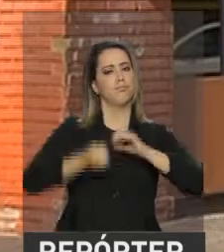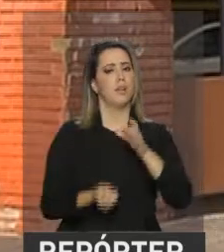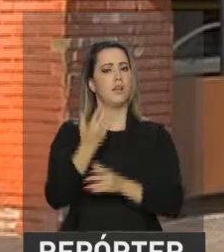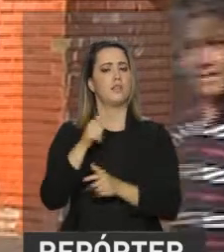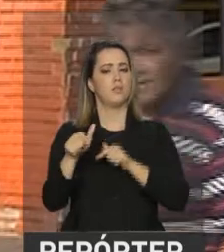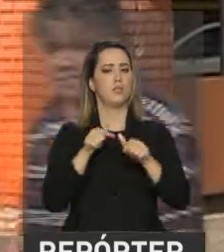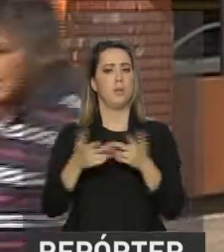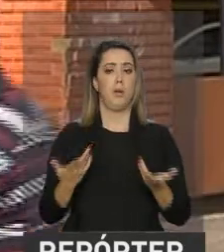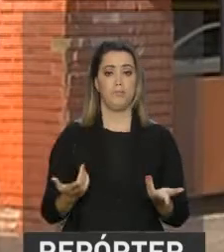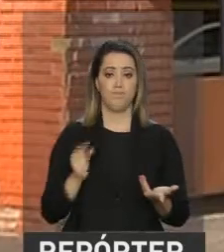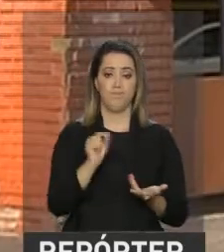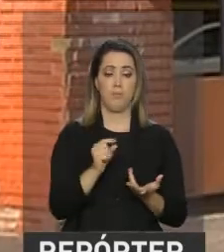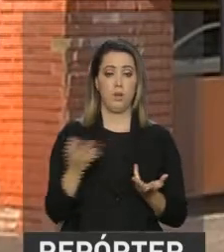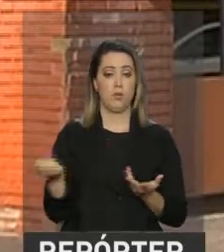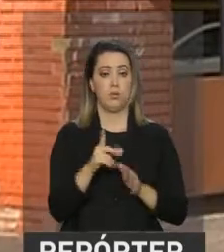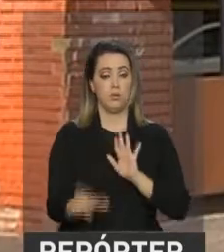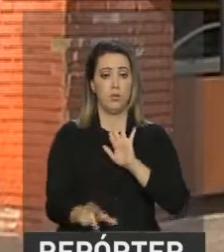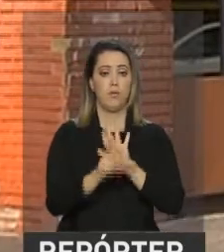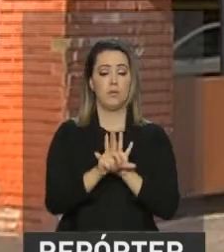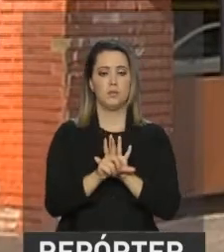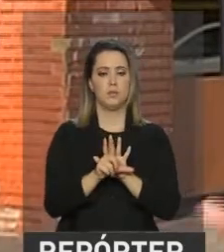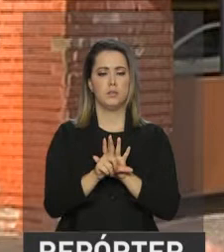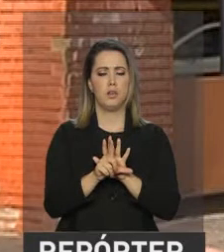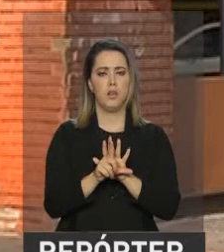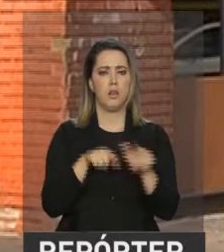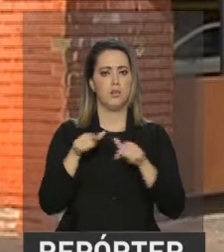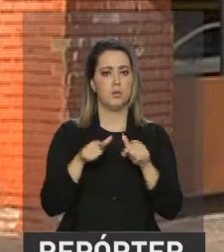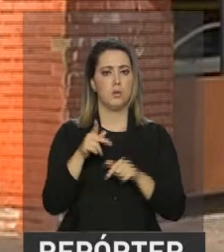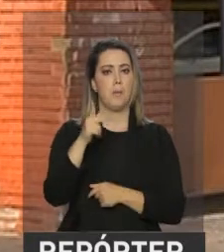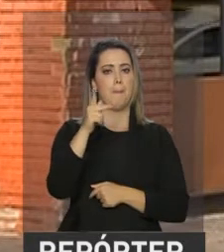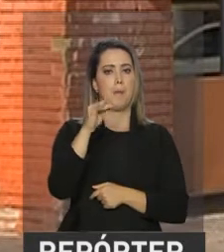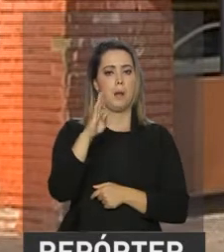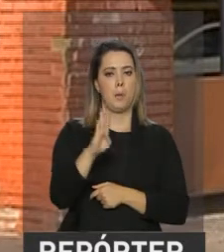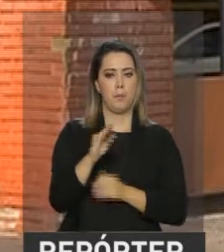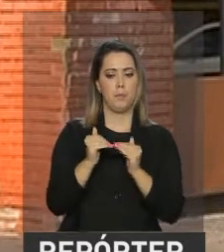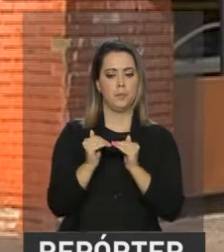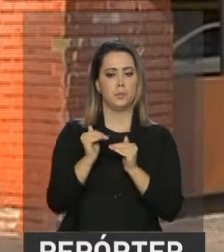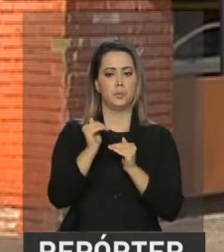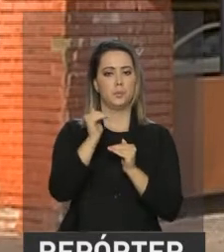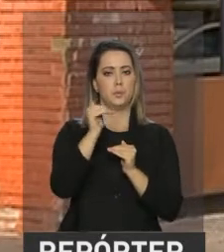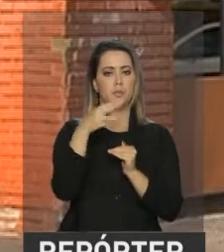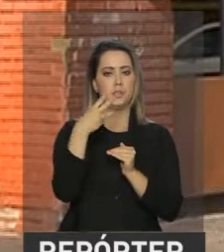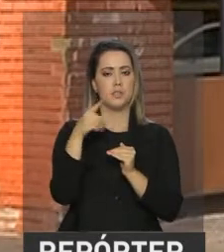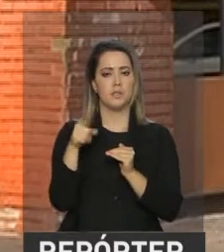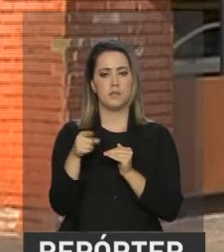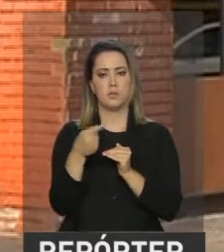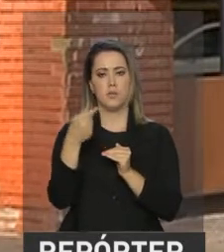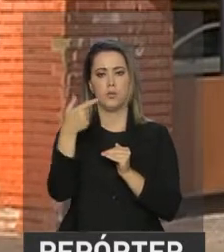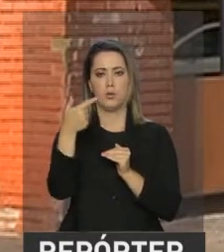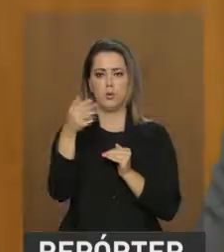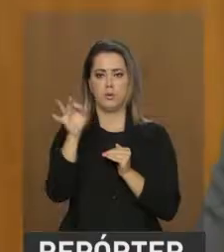a estimativa é que com a modernização da lei trabalhista o pib per capita brasileiro cresça 3,2 por cento nos próximos